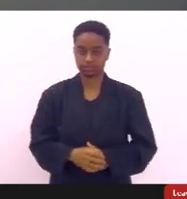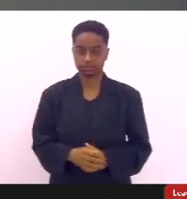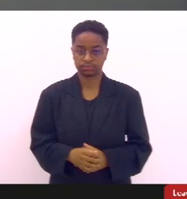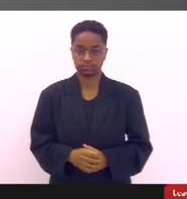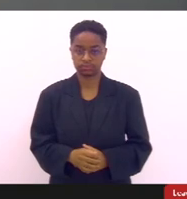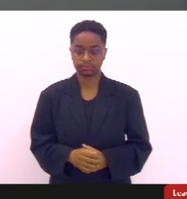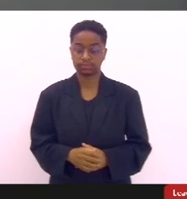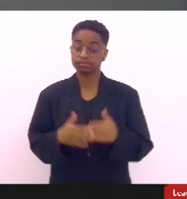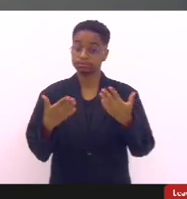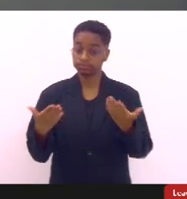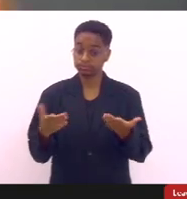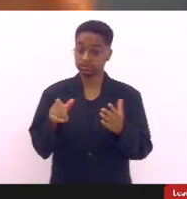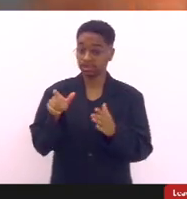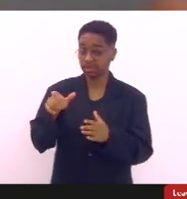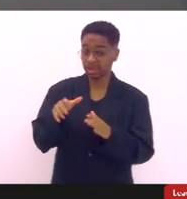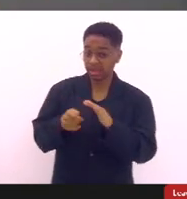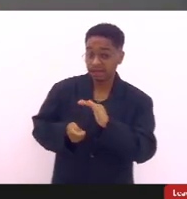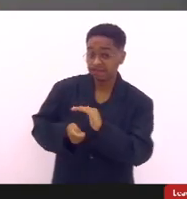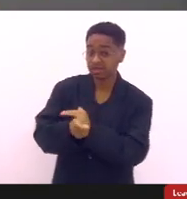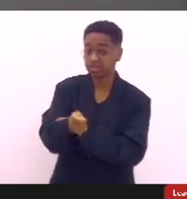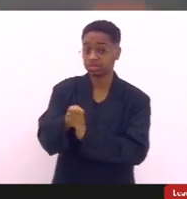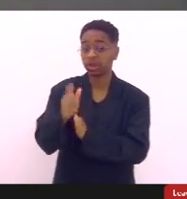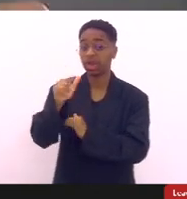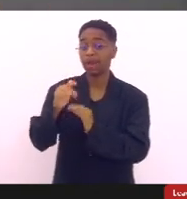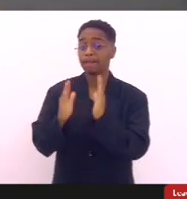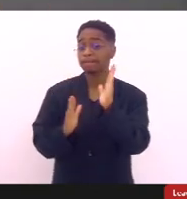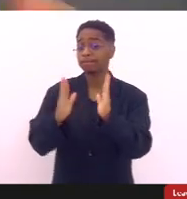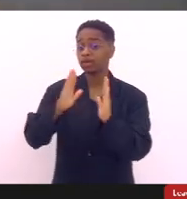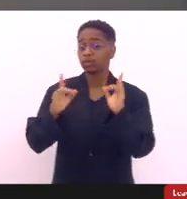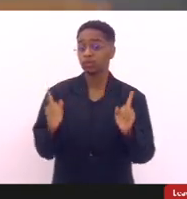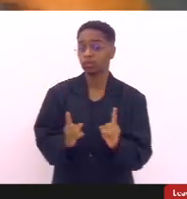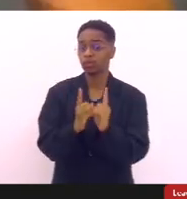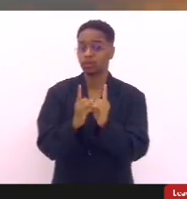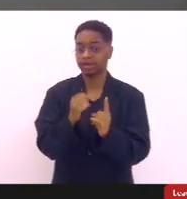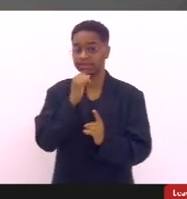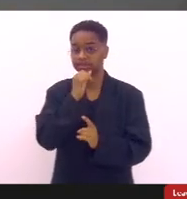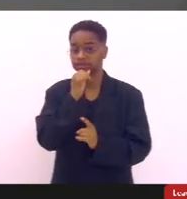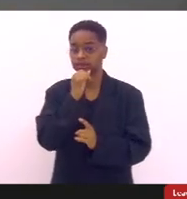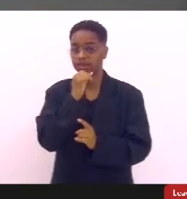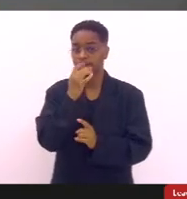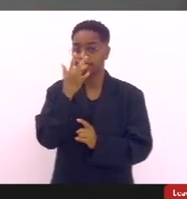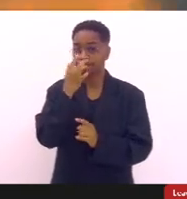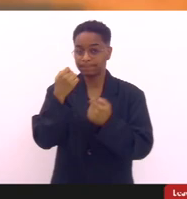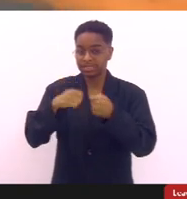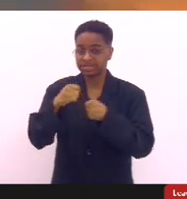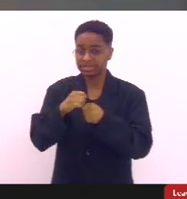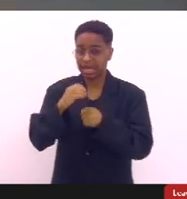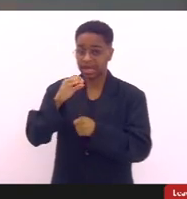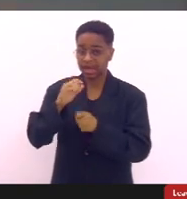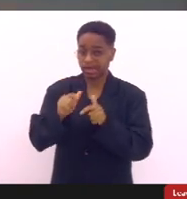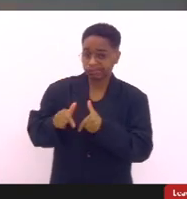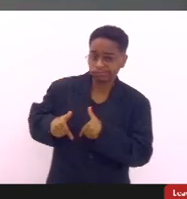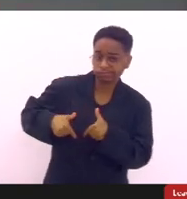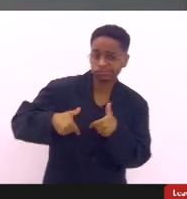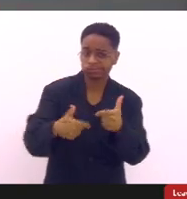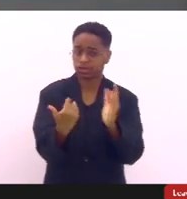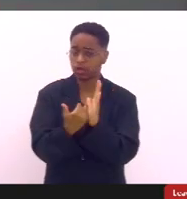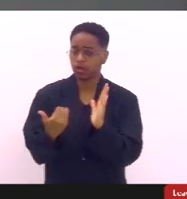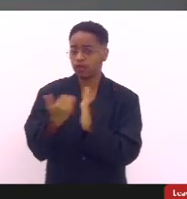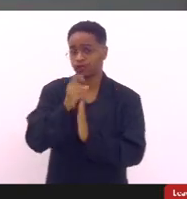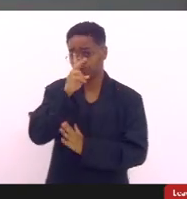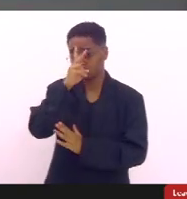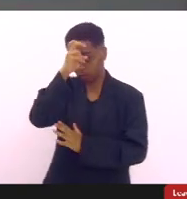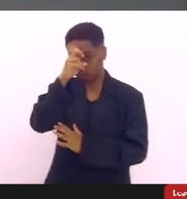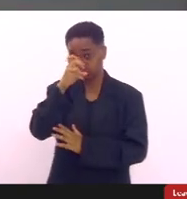é um investimento que é temporário. É tipo bater forte, ter um impacto no primeiro momento,